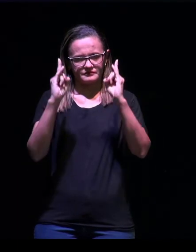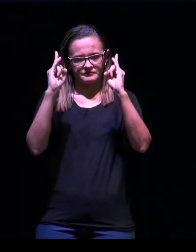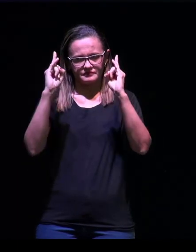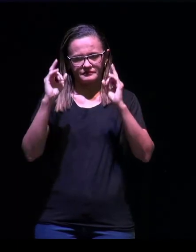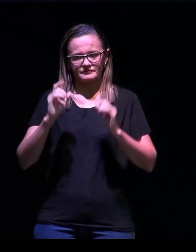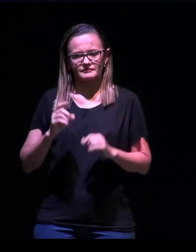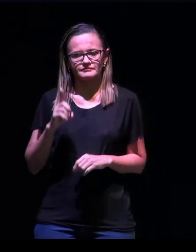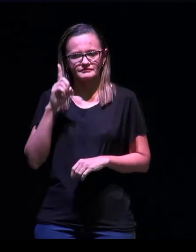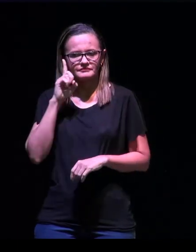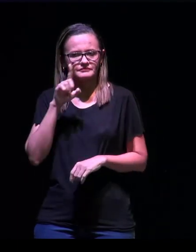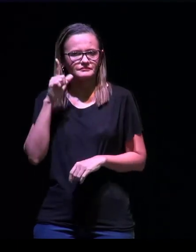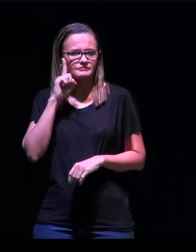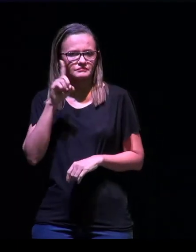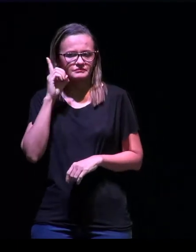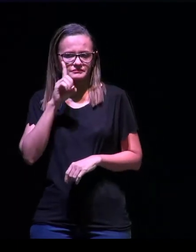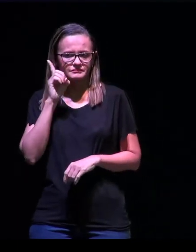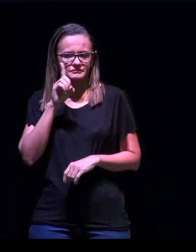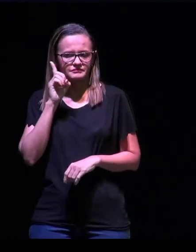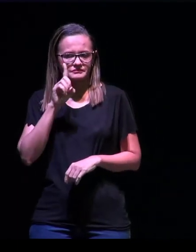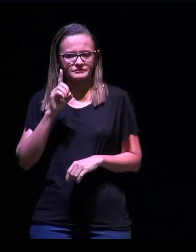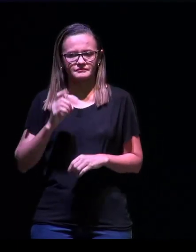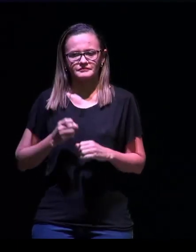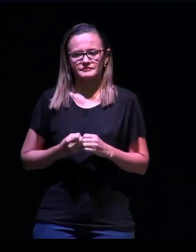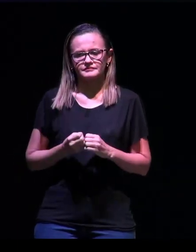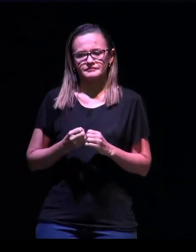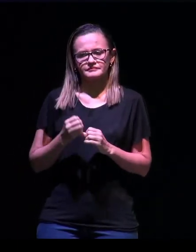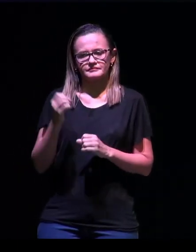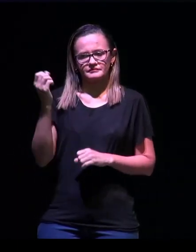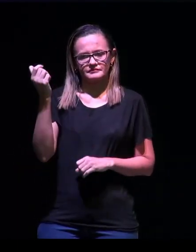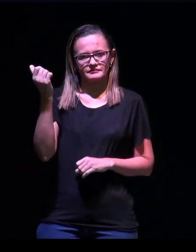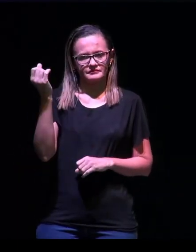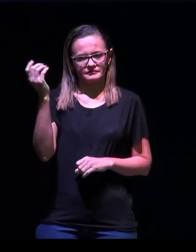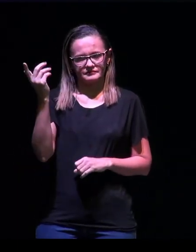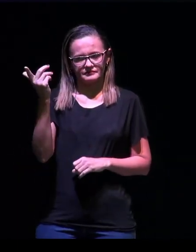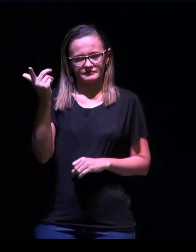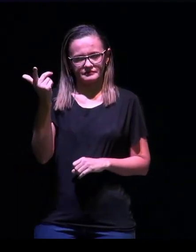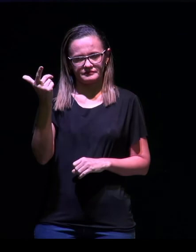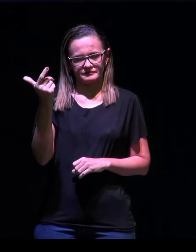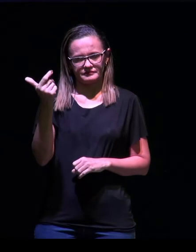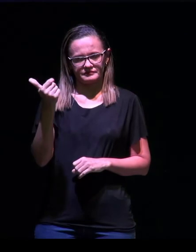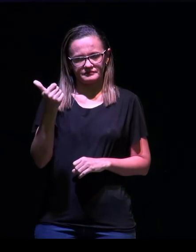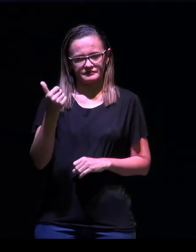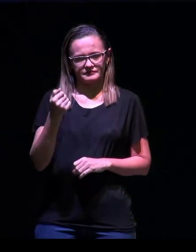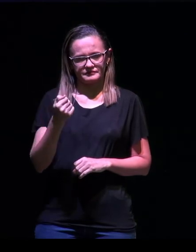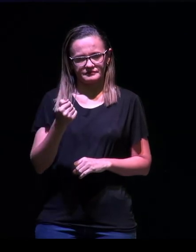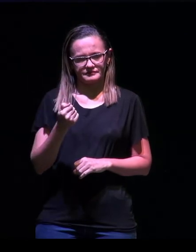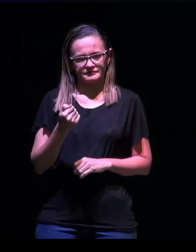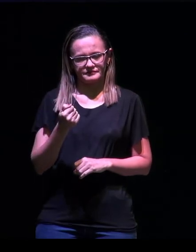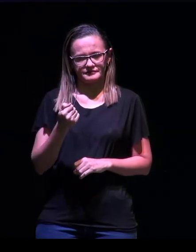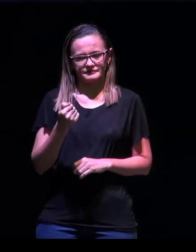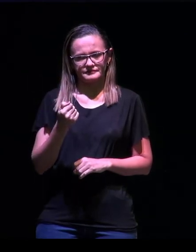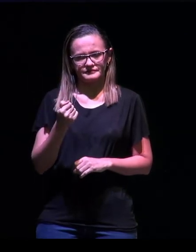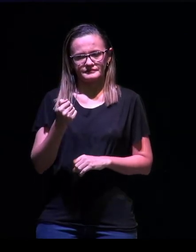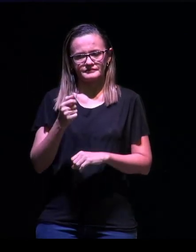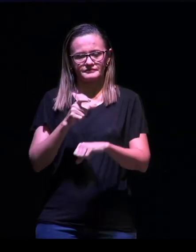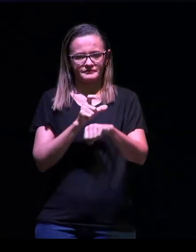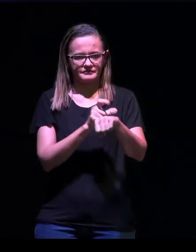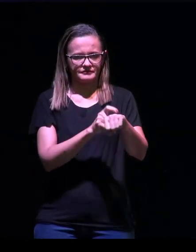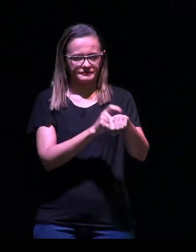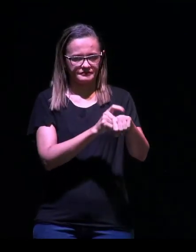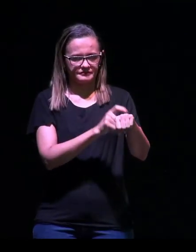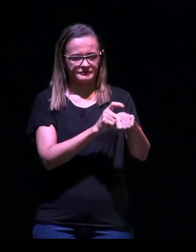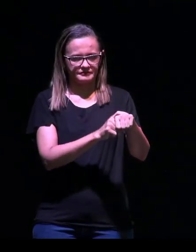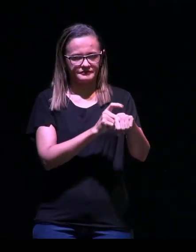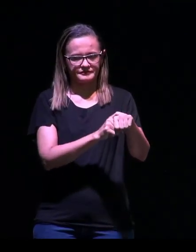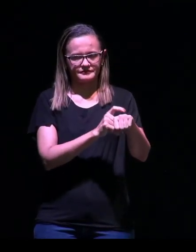contagem regressiva em Nova York para o colapso ambiental mundial do mundo. Na Alemanha,